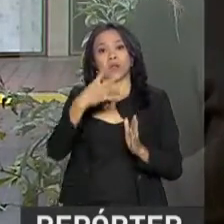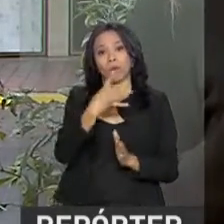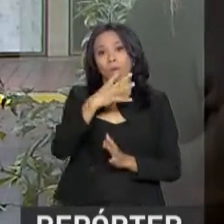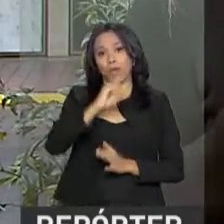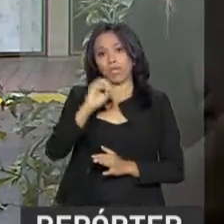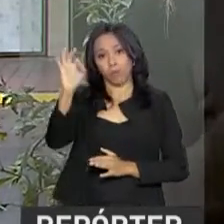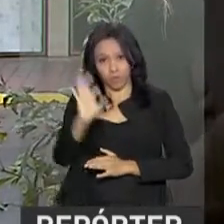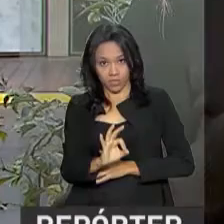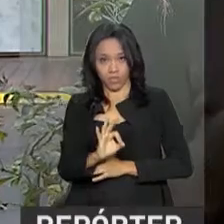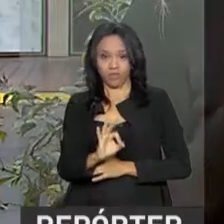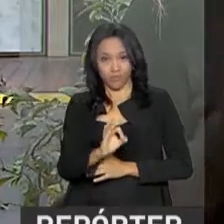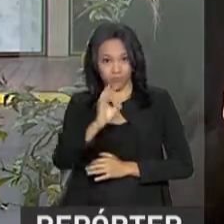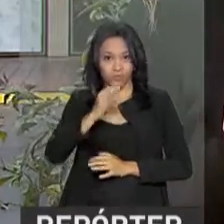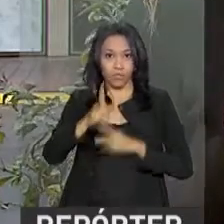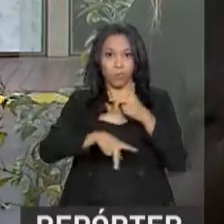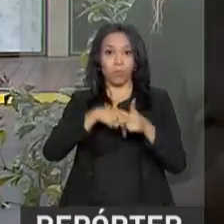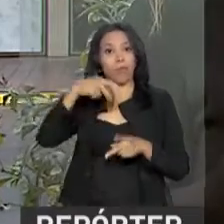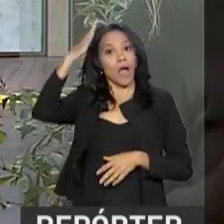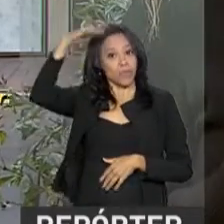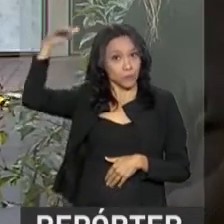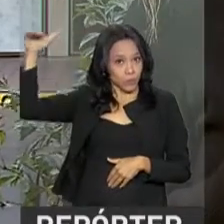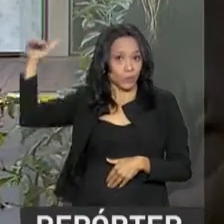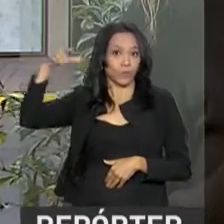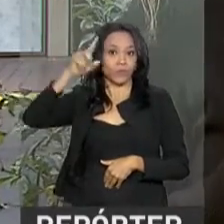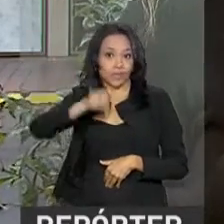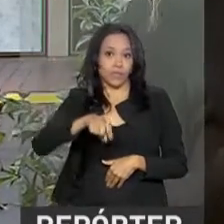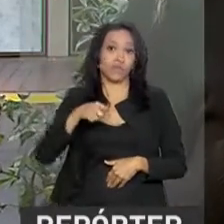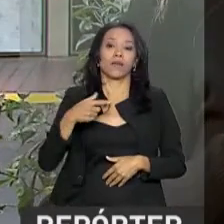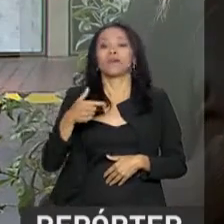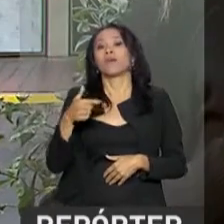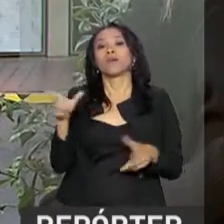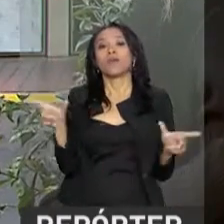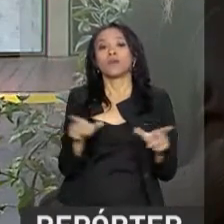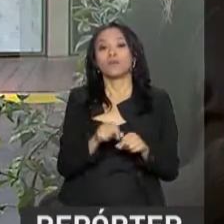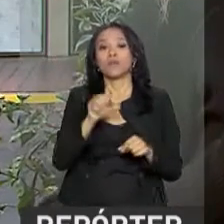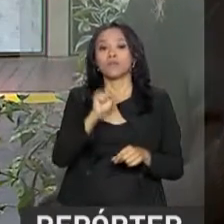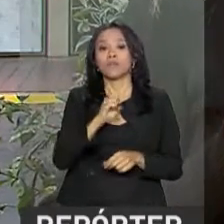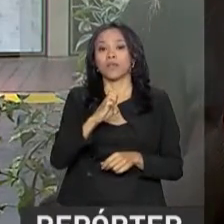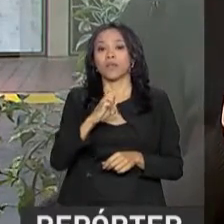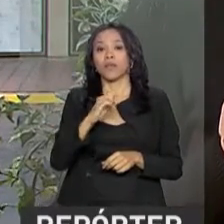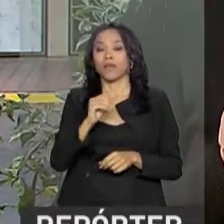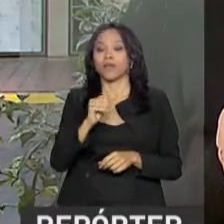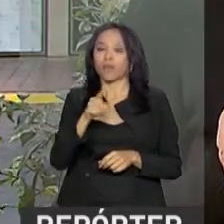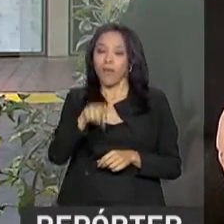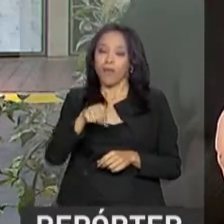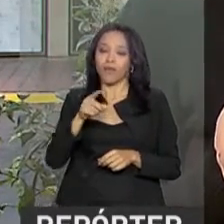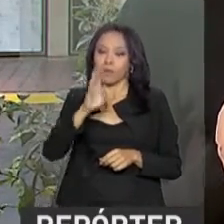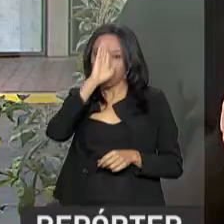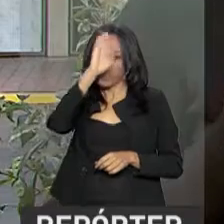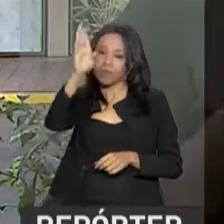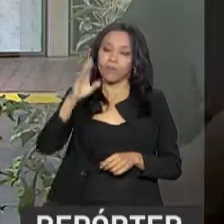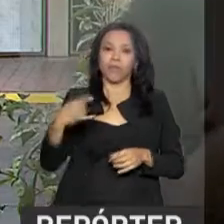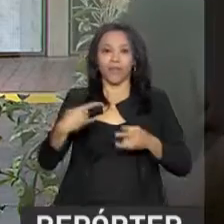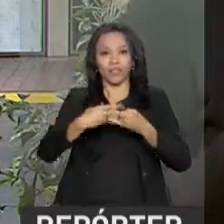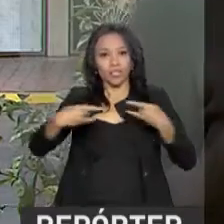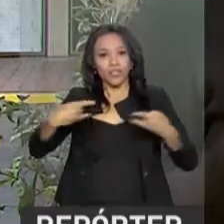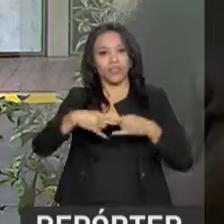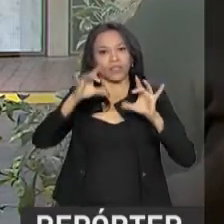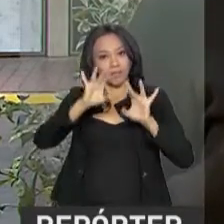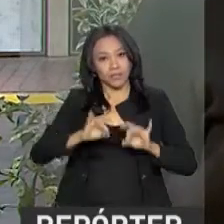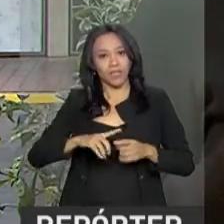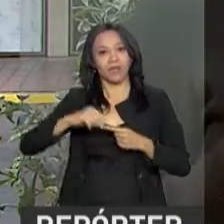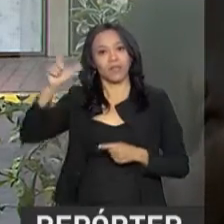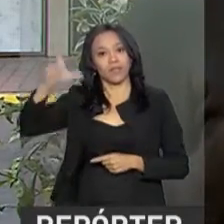país, segundo dados do Serviço de Proteção ao Crédito. E a maioria das dívidas é com cheque especial e com cartões